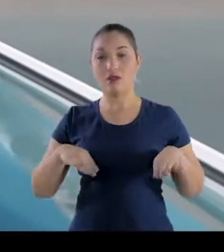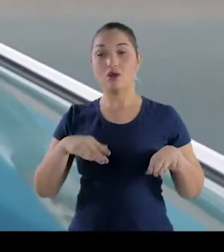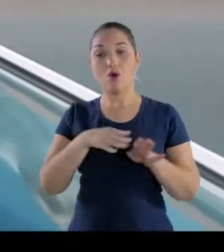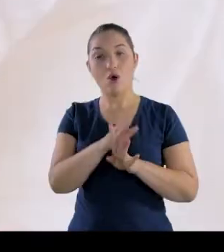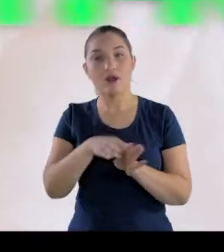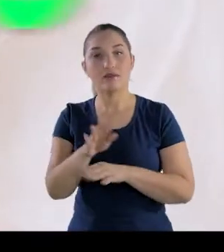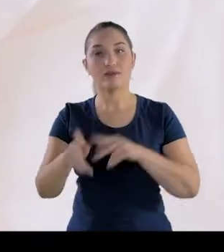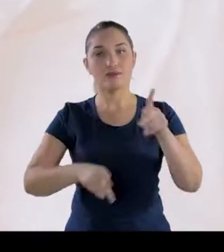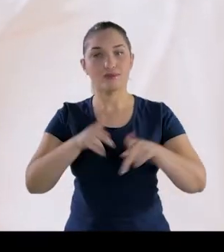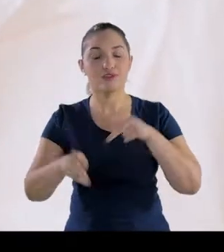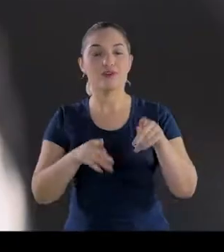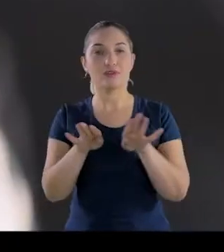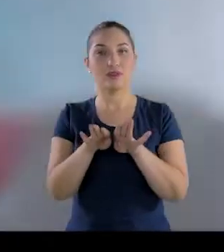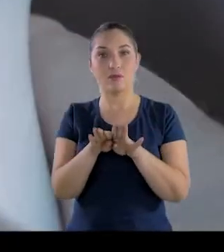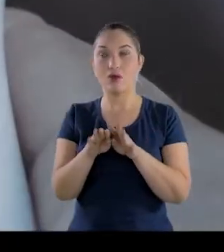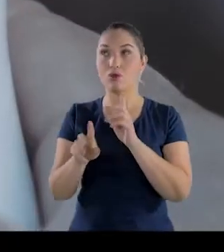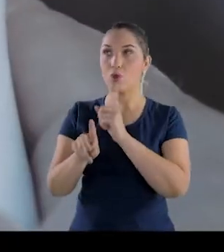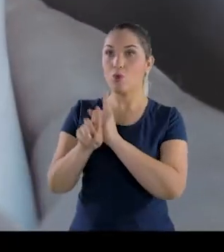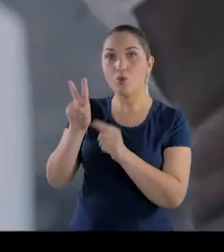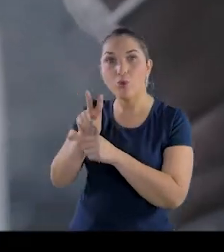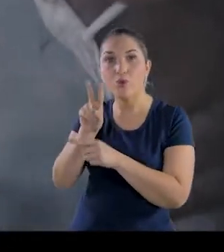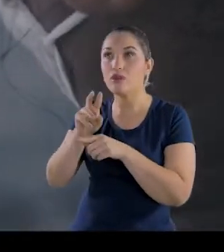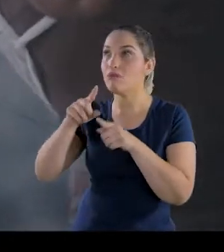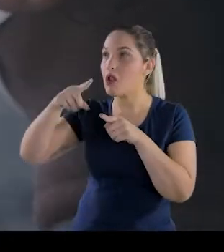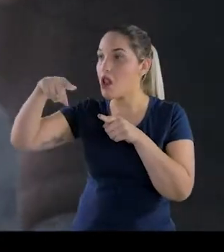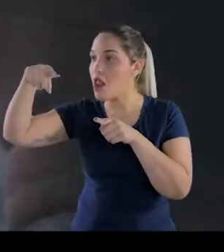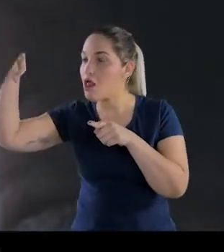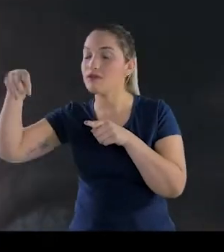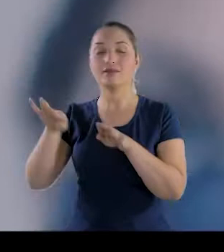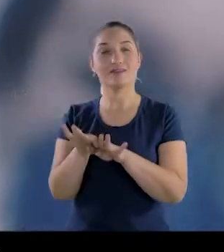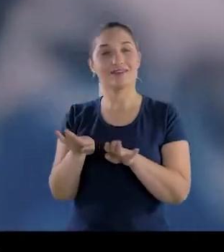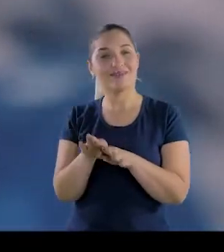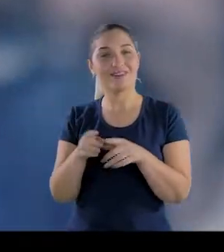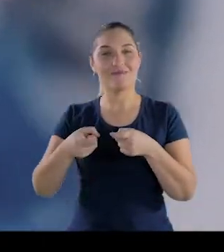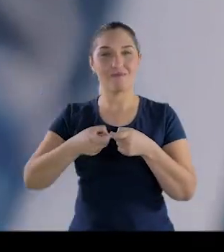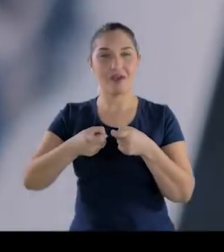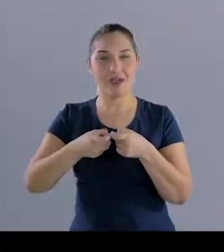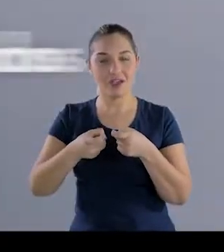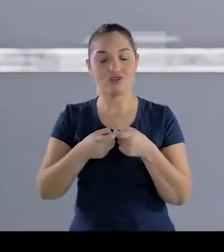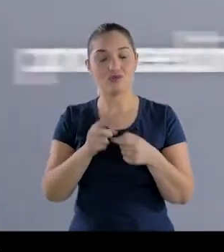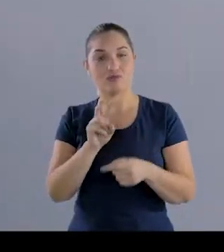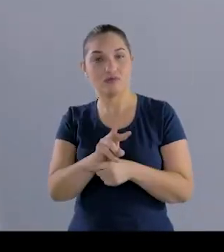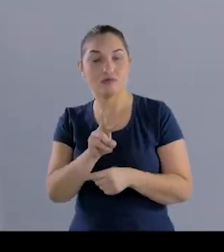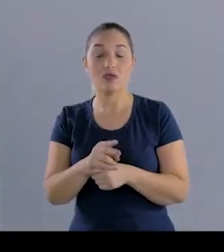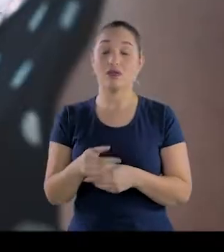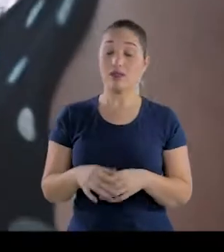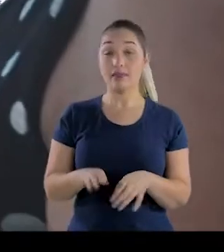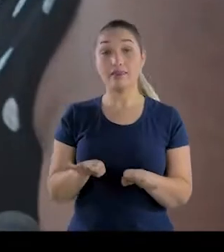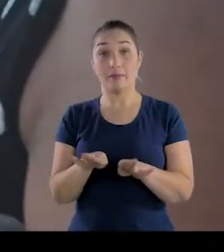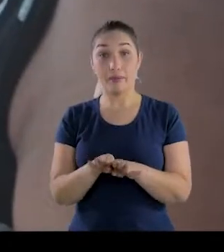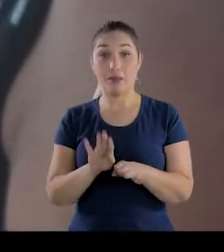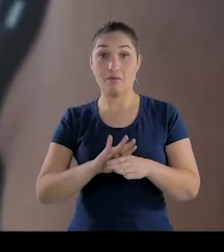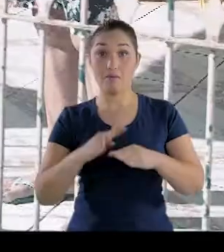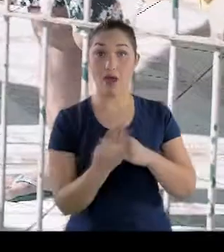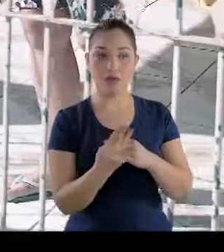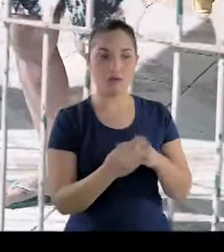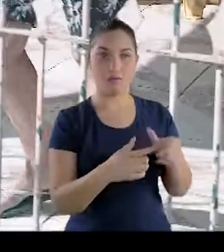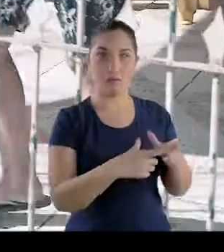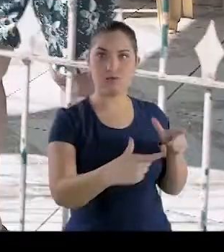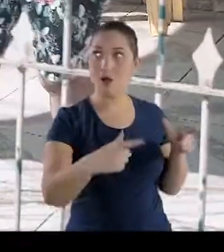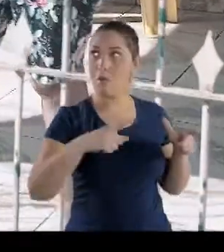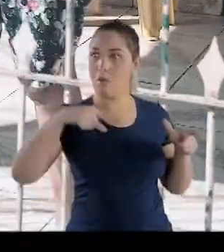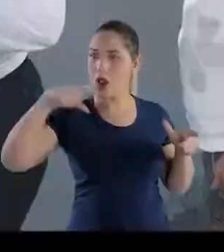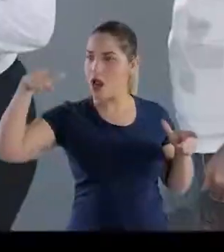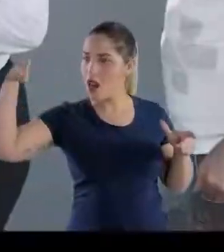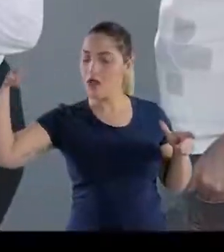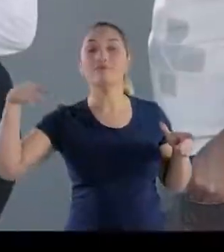para orientar a população, monitorar novos casos e realizar teleatendimentos médicos. O mesmo será feito nos bairros